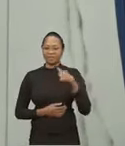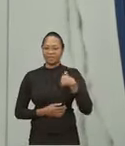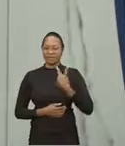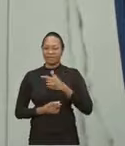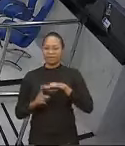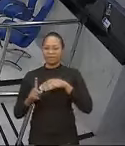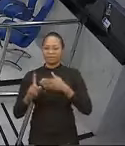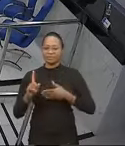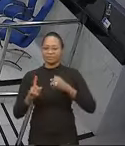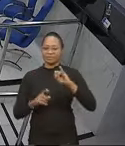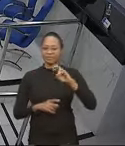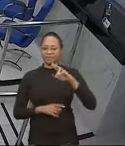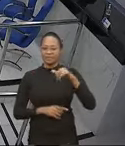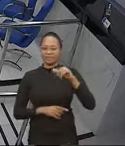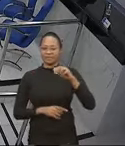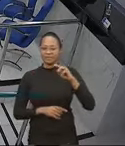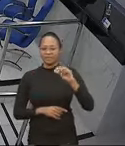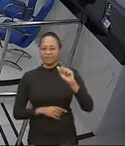Dulce.